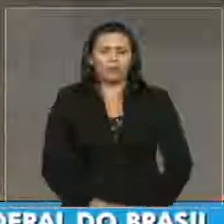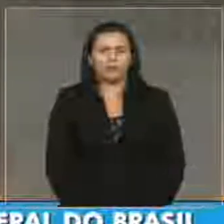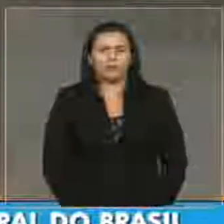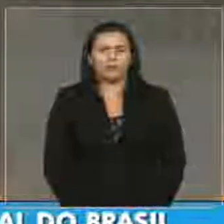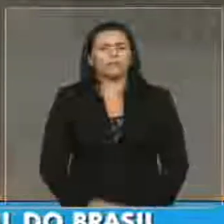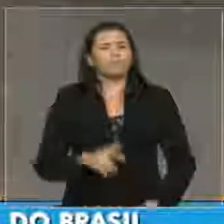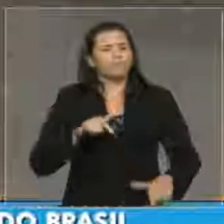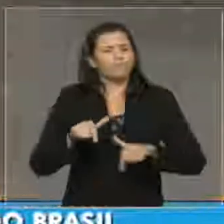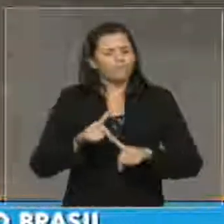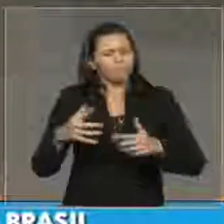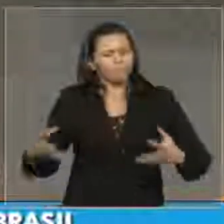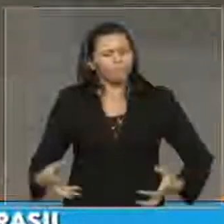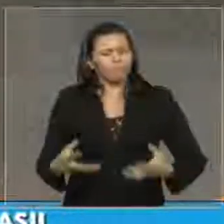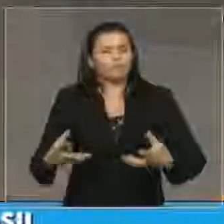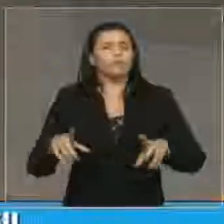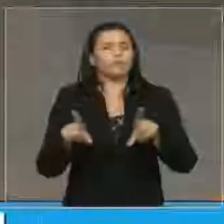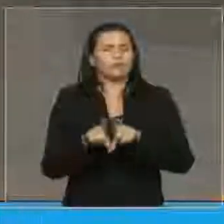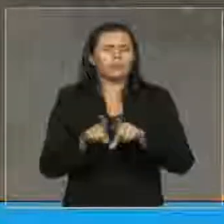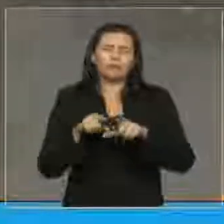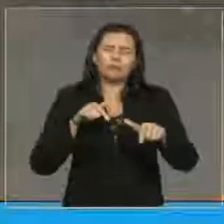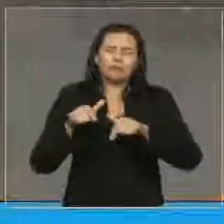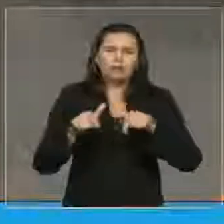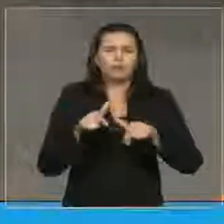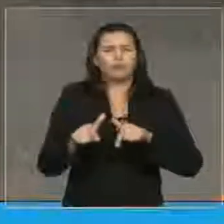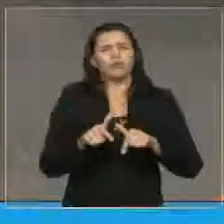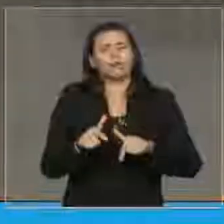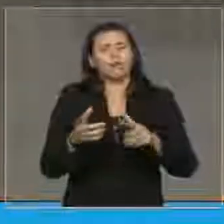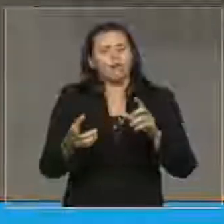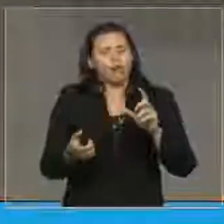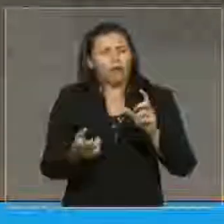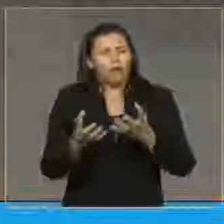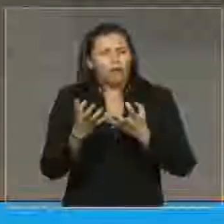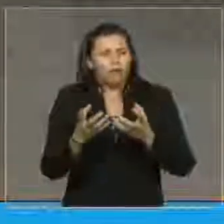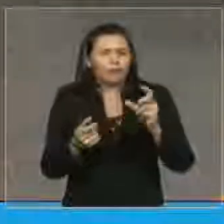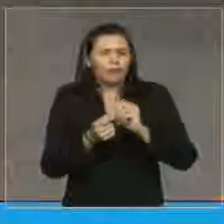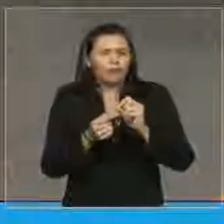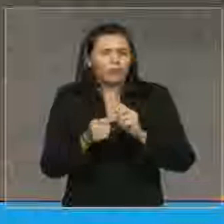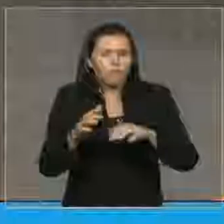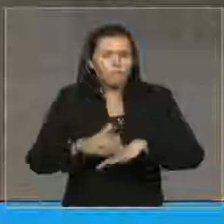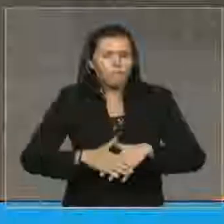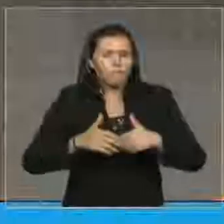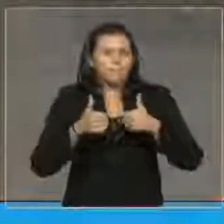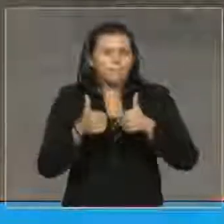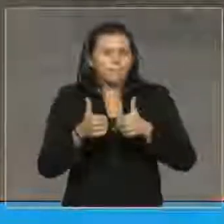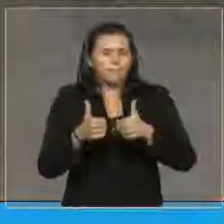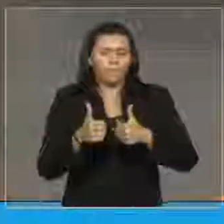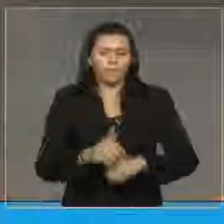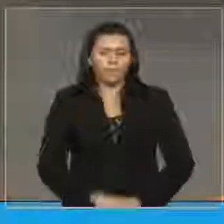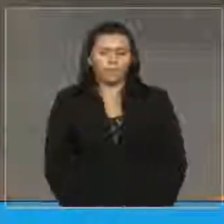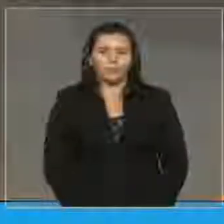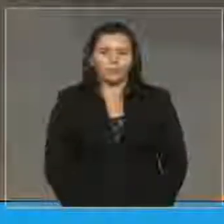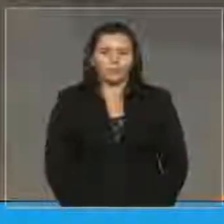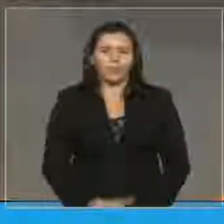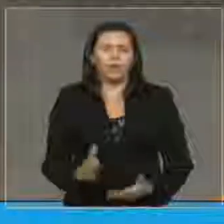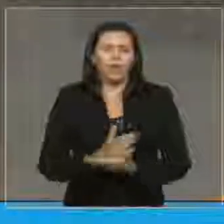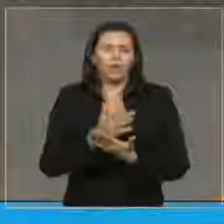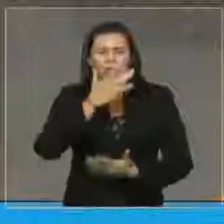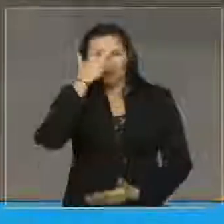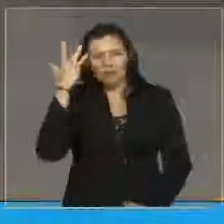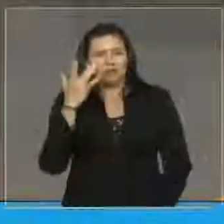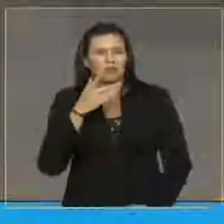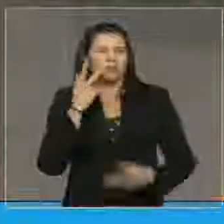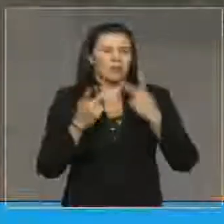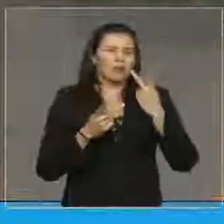dedicados. Instituído na nossa gestão. E naquela época criticaram. Disseram, não, isso aí